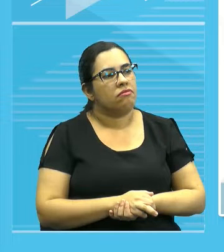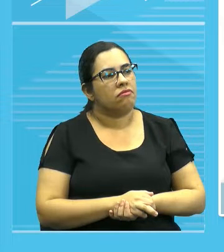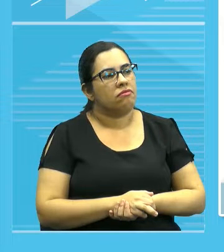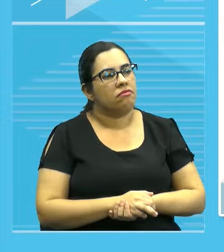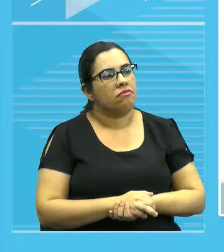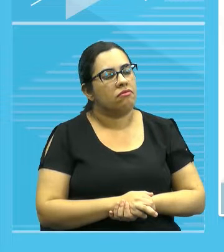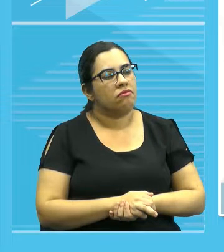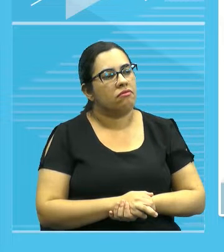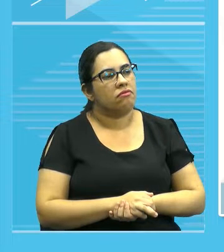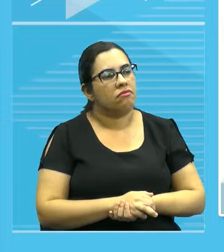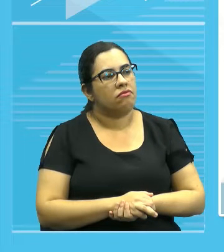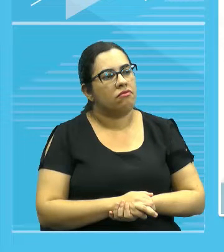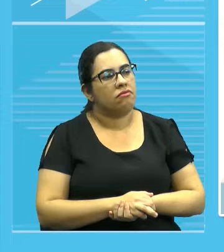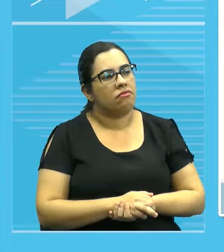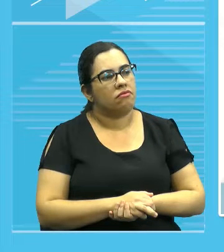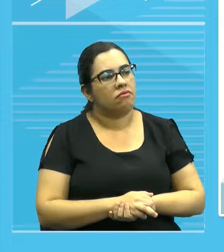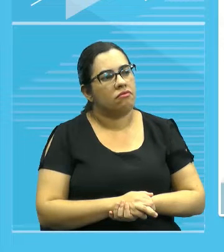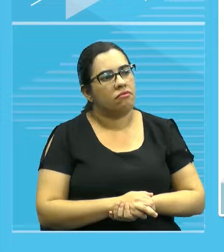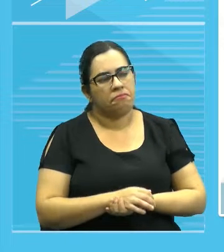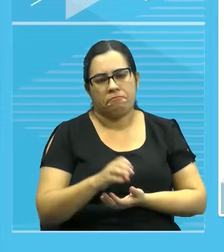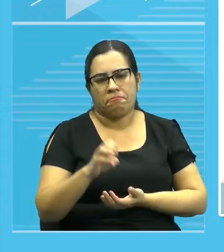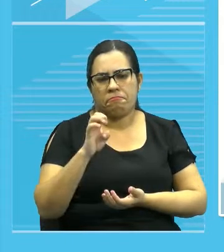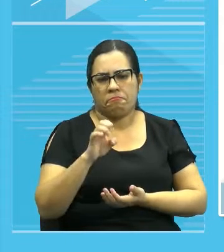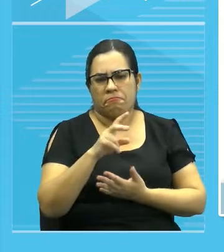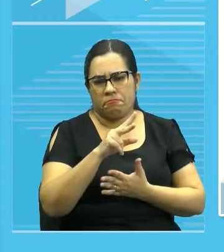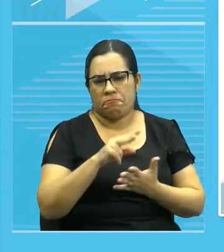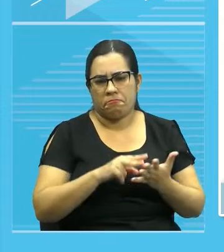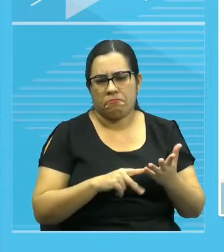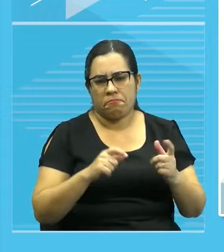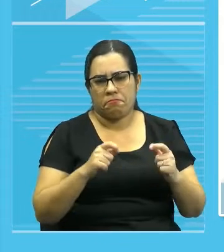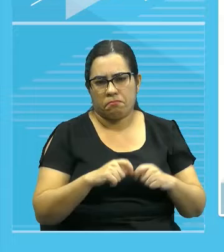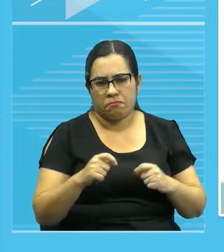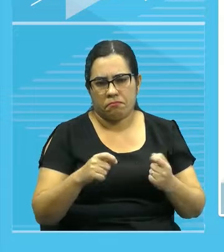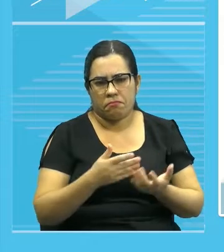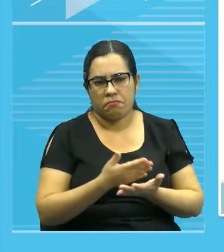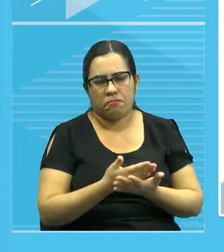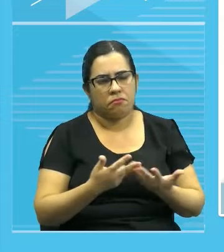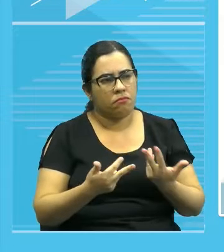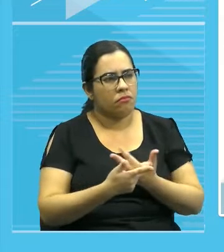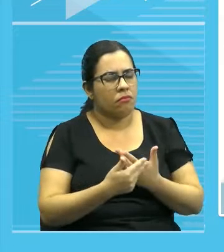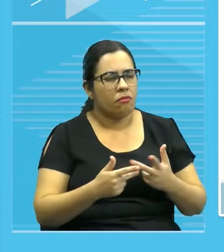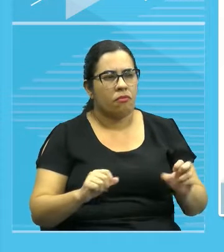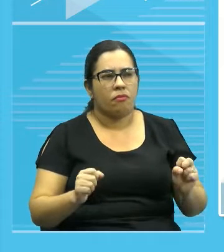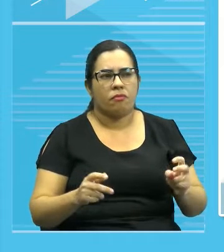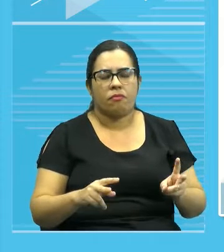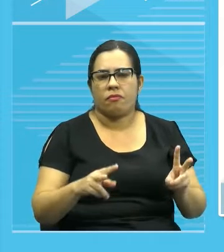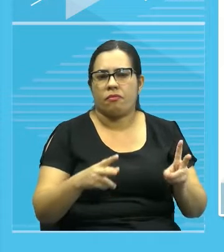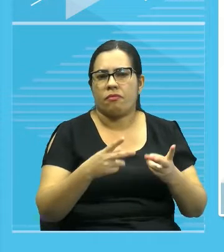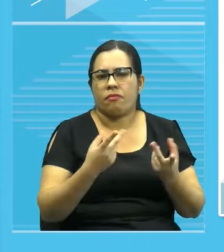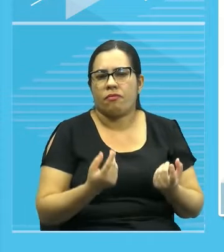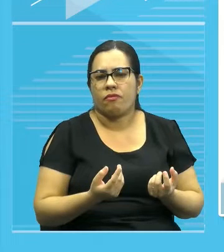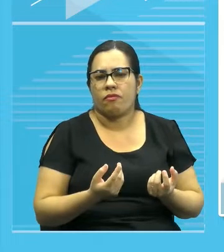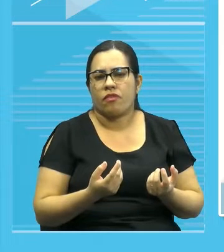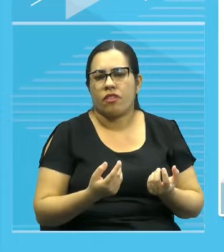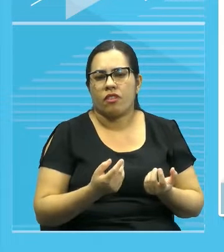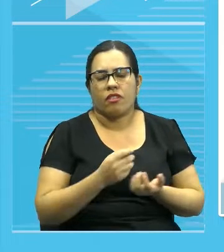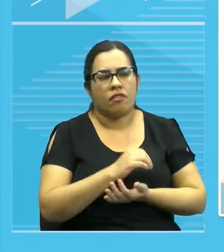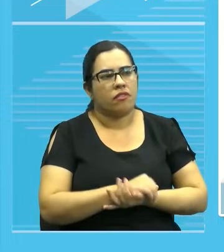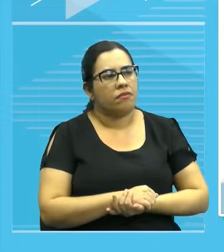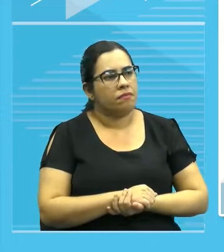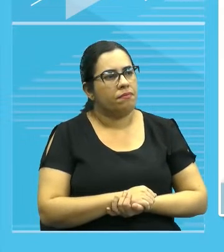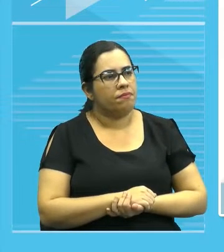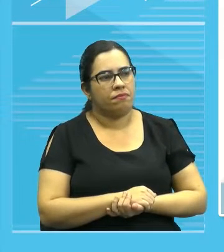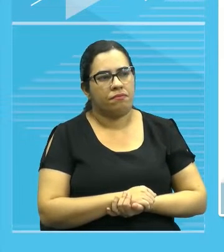quer dizer voltado para a destruição e o saque de suas riquezas naturais né